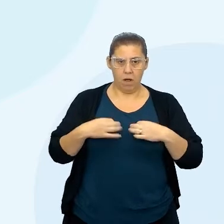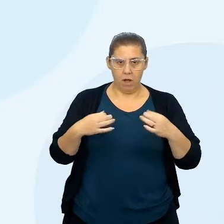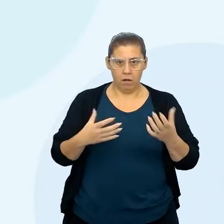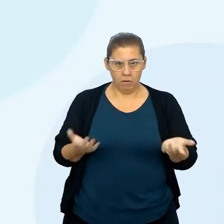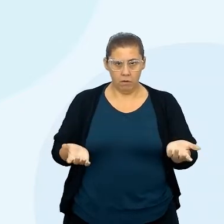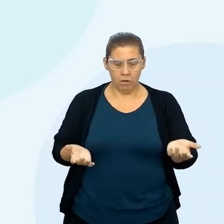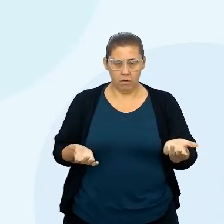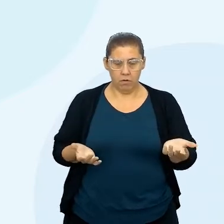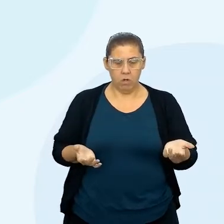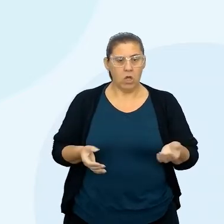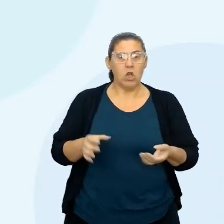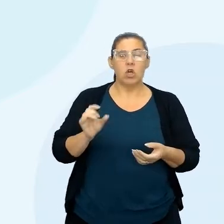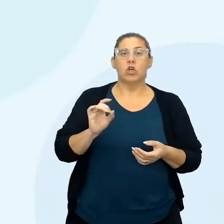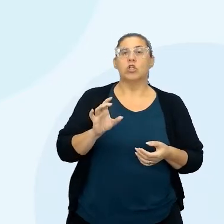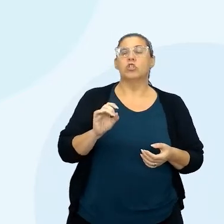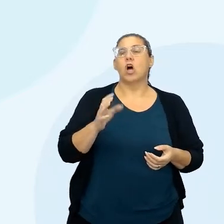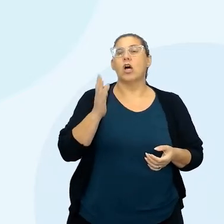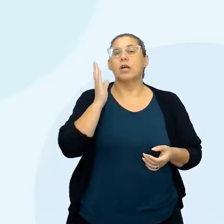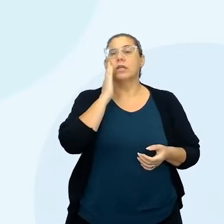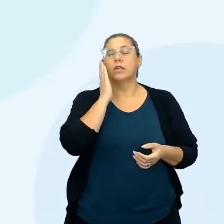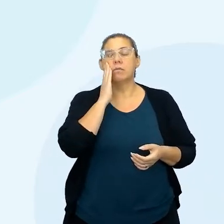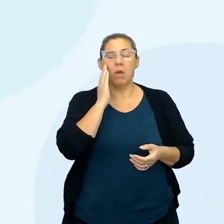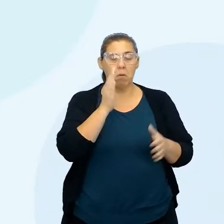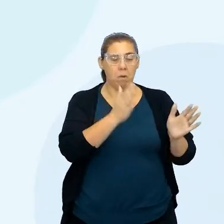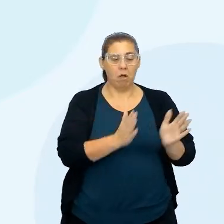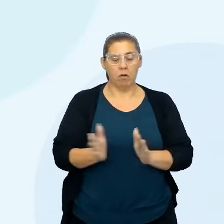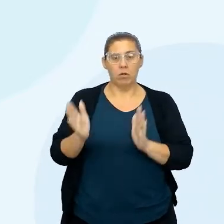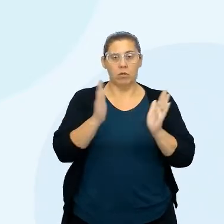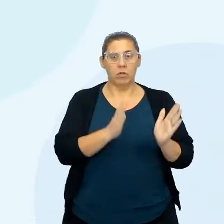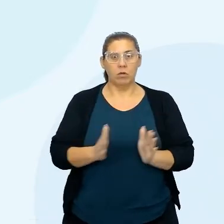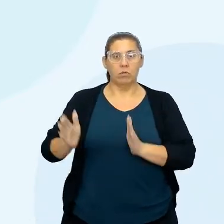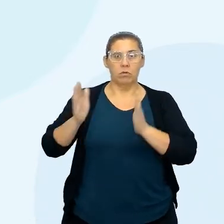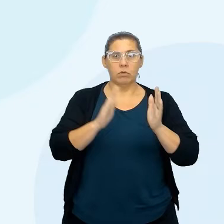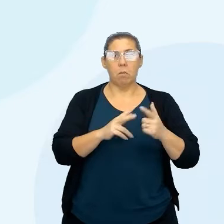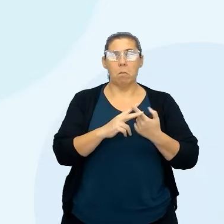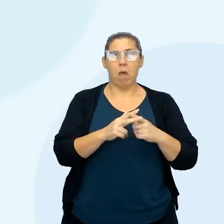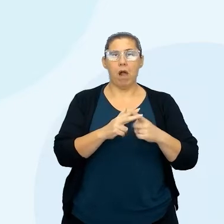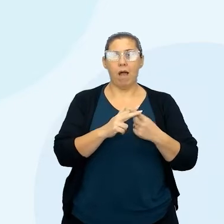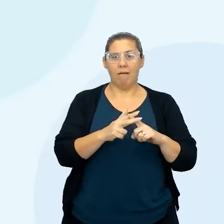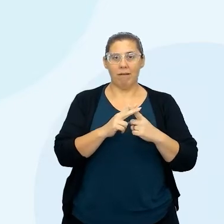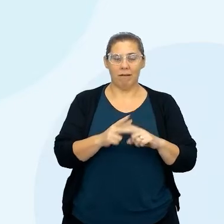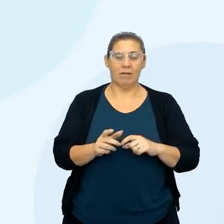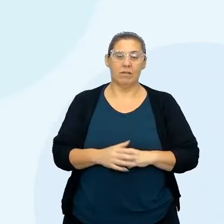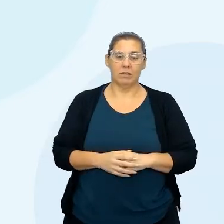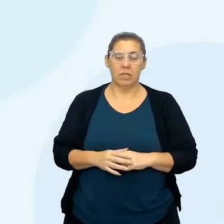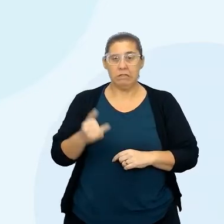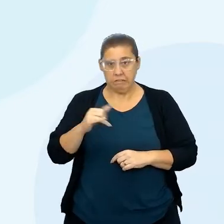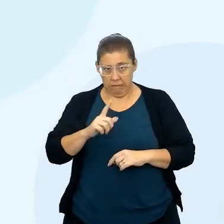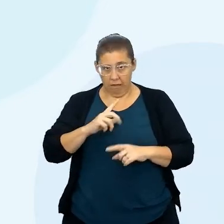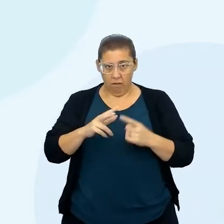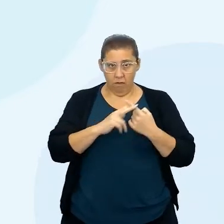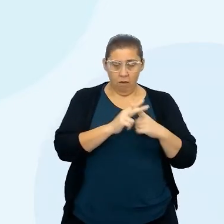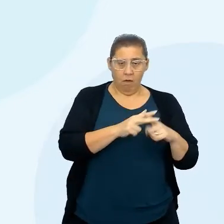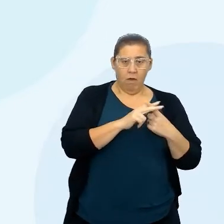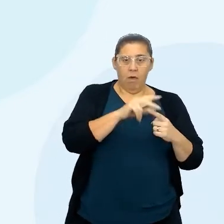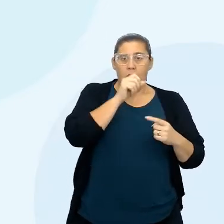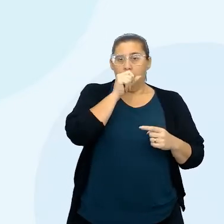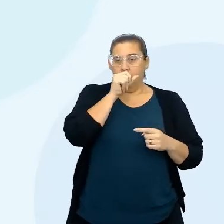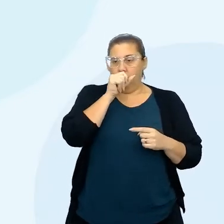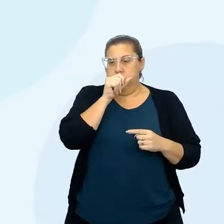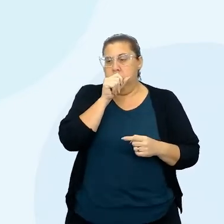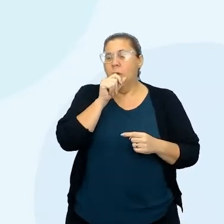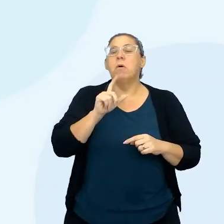Ah, professor, basta que seja o quê? Basta que seja uma produção mecânica. Toda produção que é mecânica, ela pode